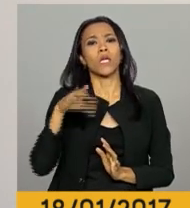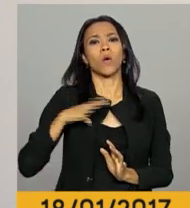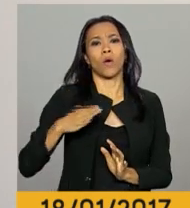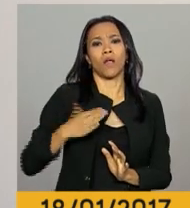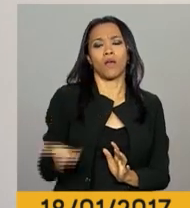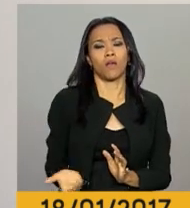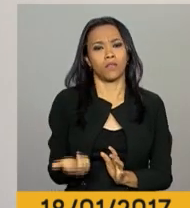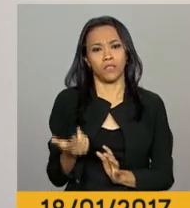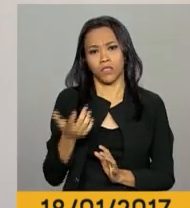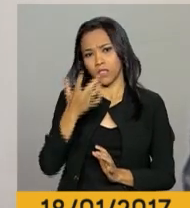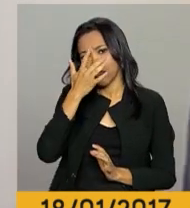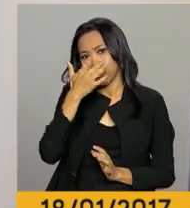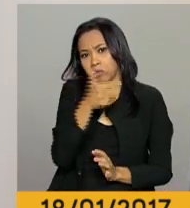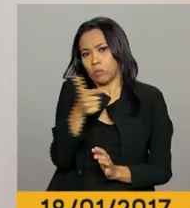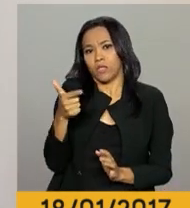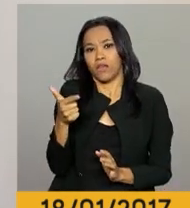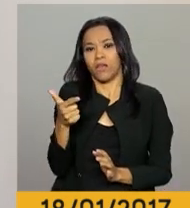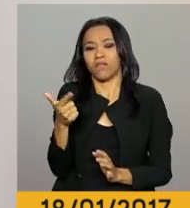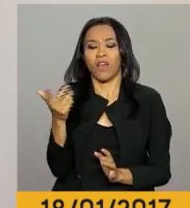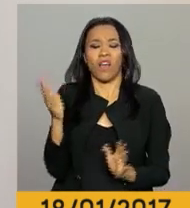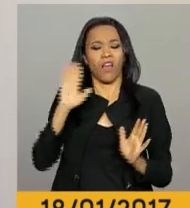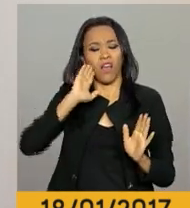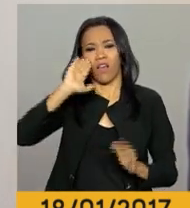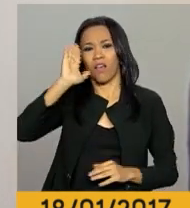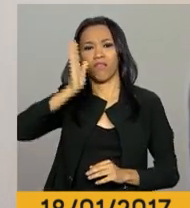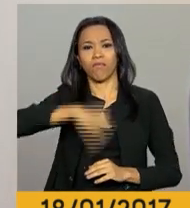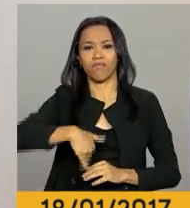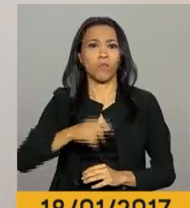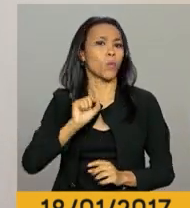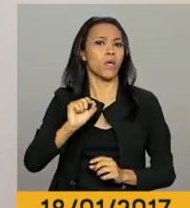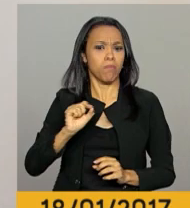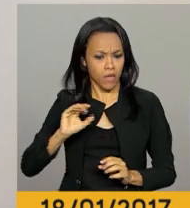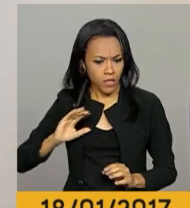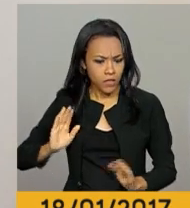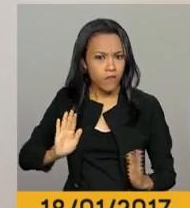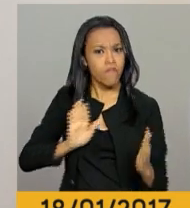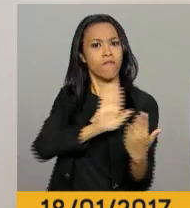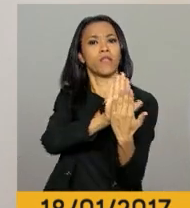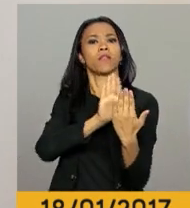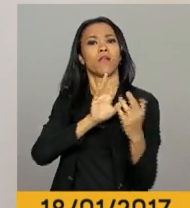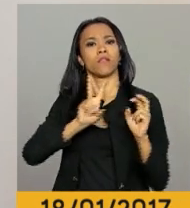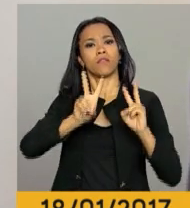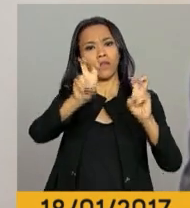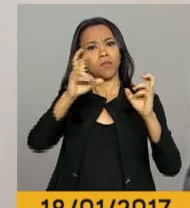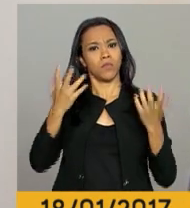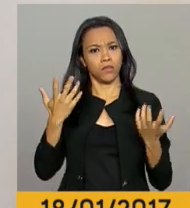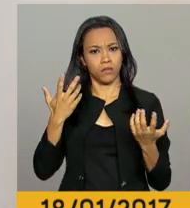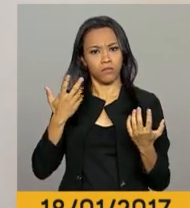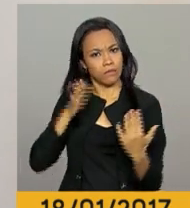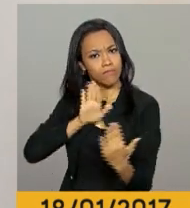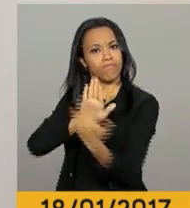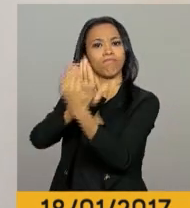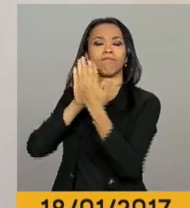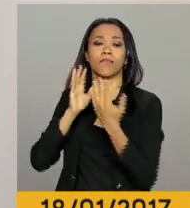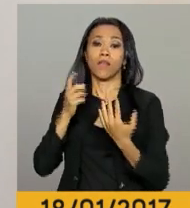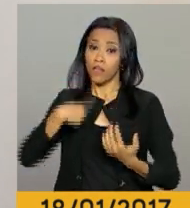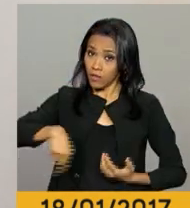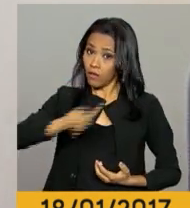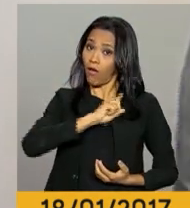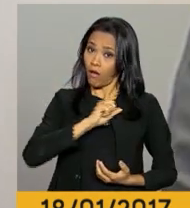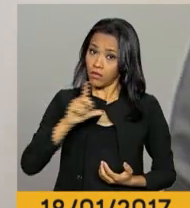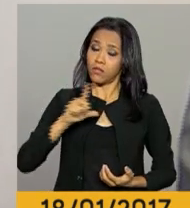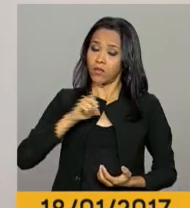suficiente não tem não t disposição suficiente para enfrentar certos temas e nós temos tido essa